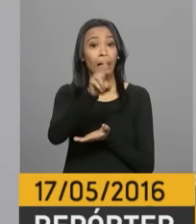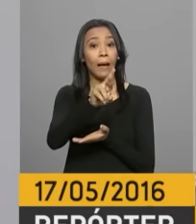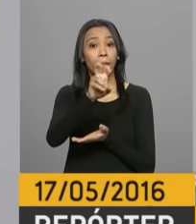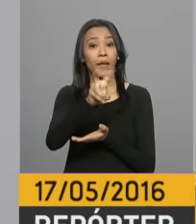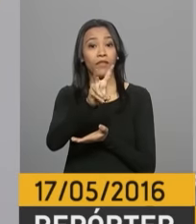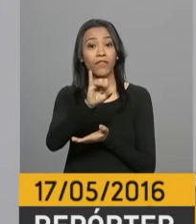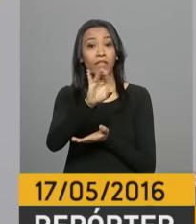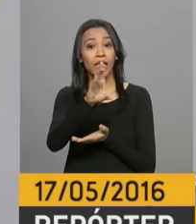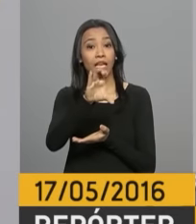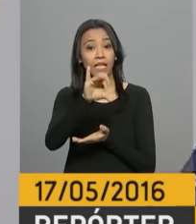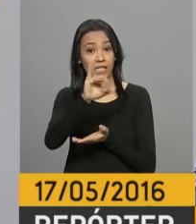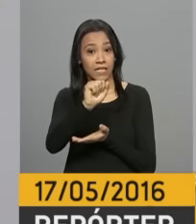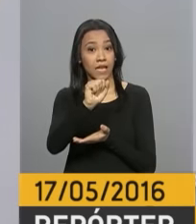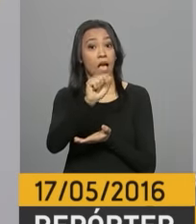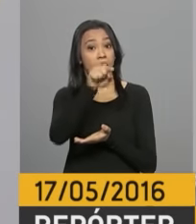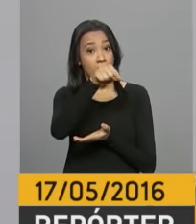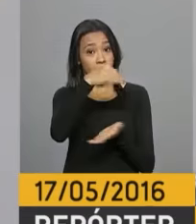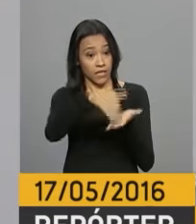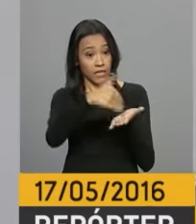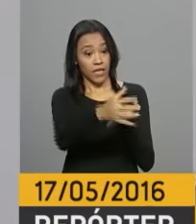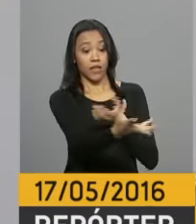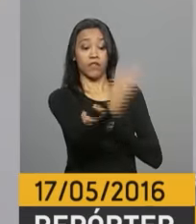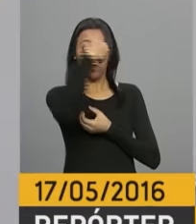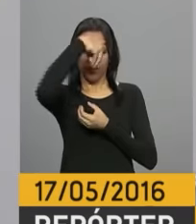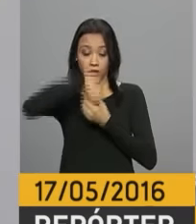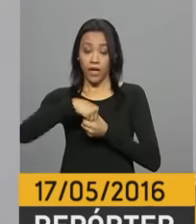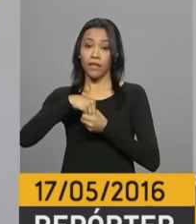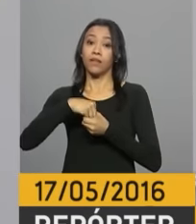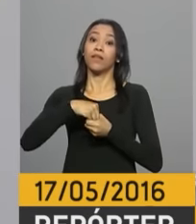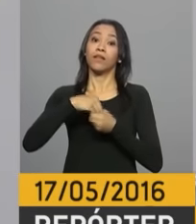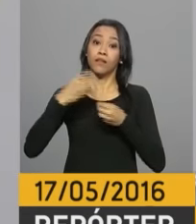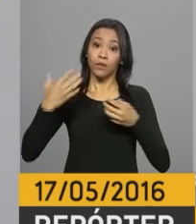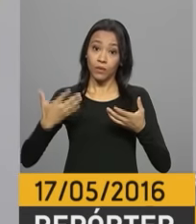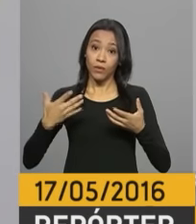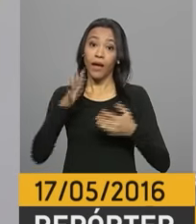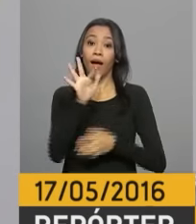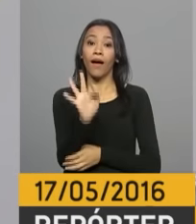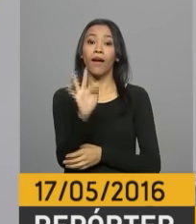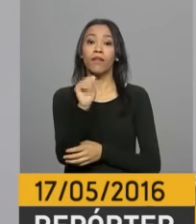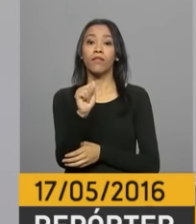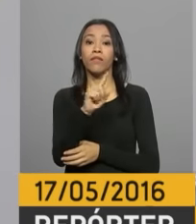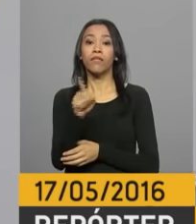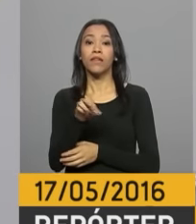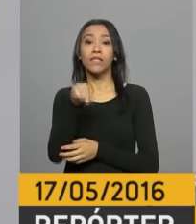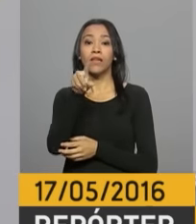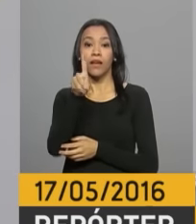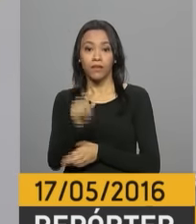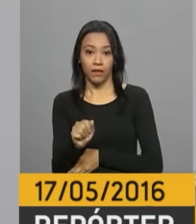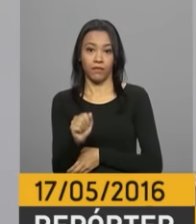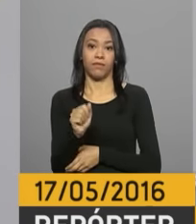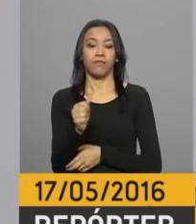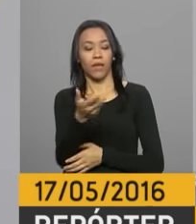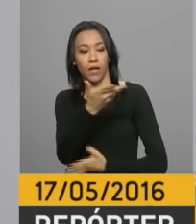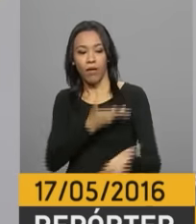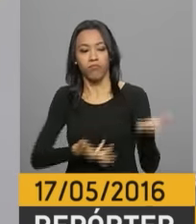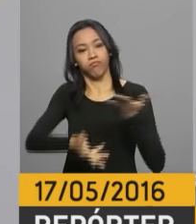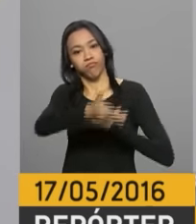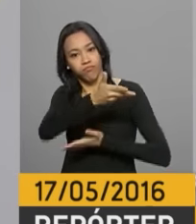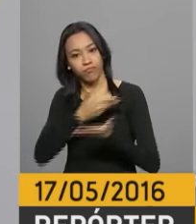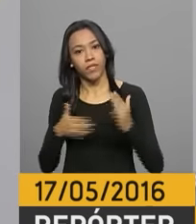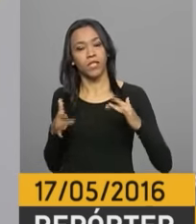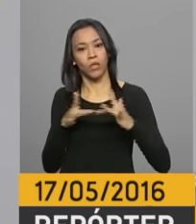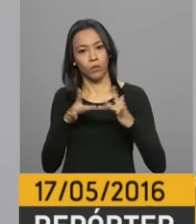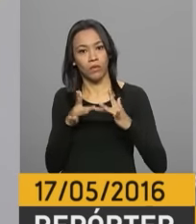trabalhar diretamente conosco, exatamente visando garantirmos esta solvência do Estado